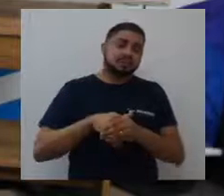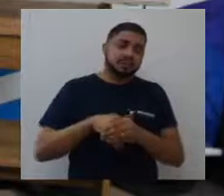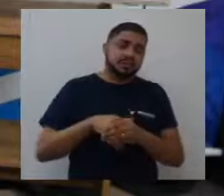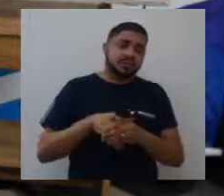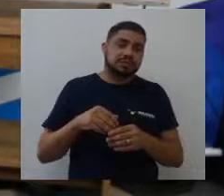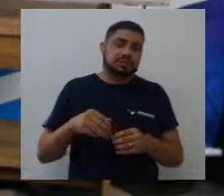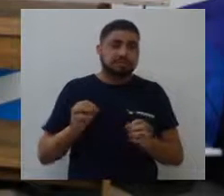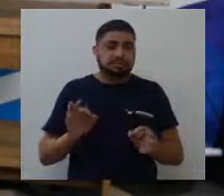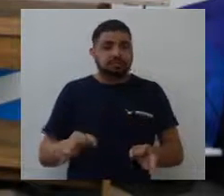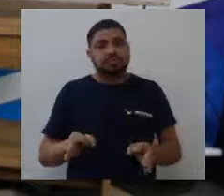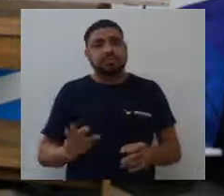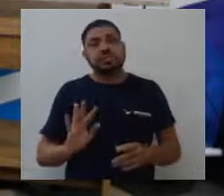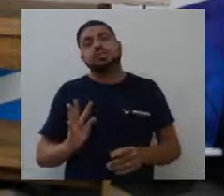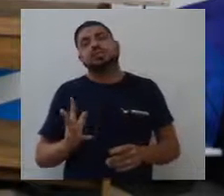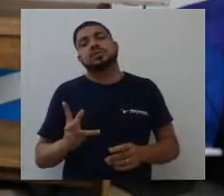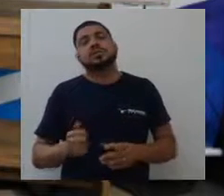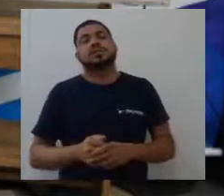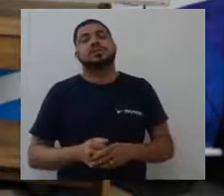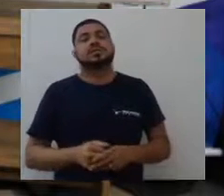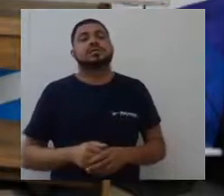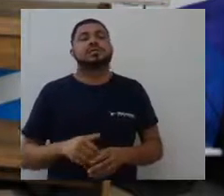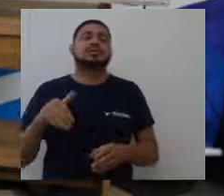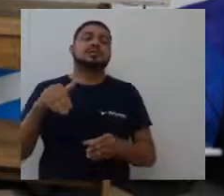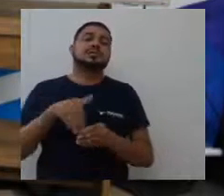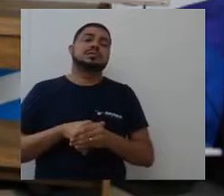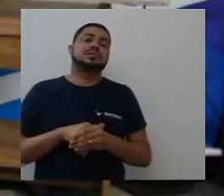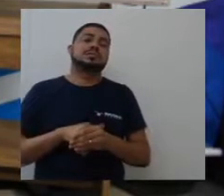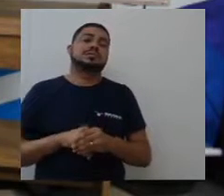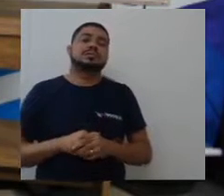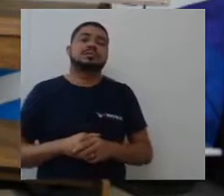Olha, total de eleitores,